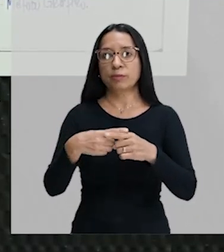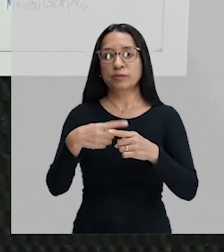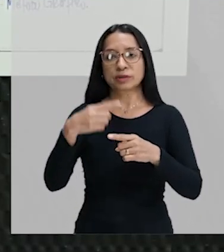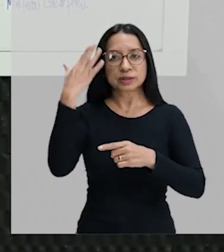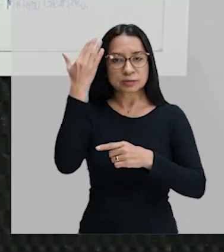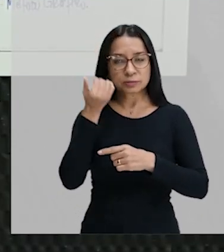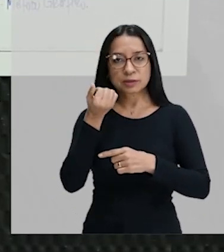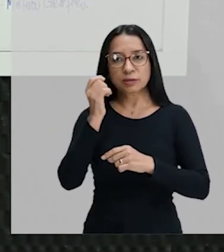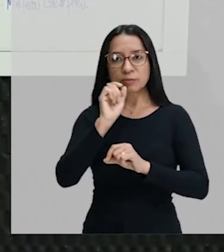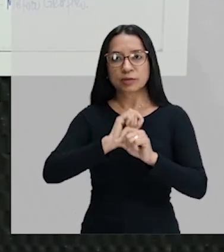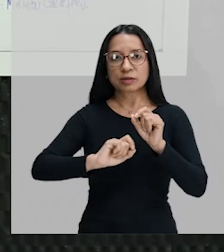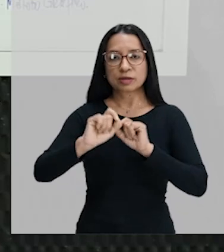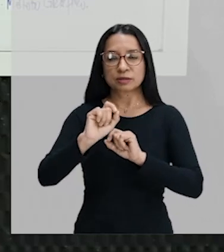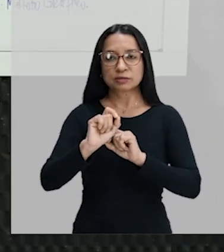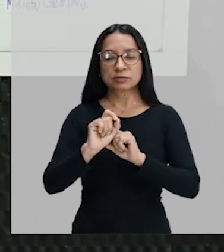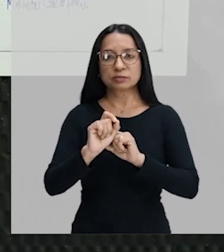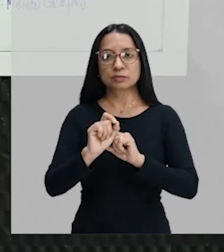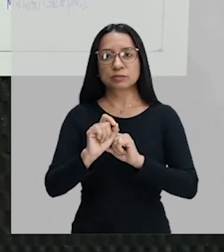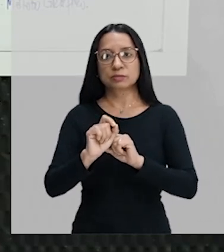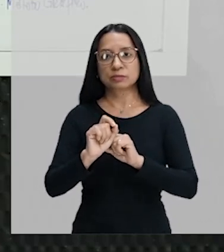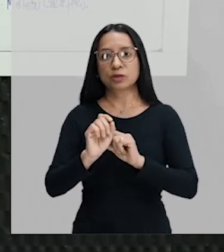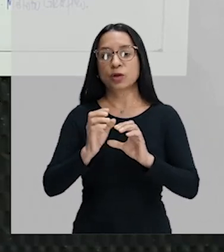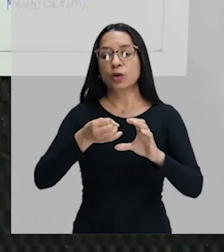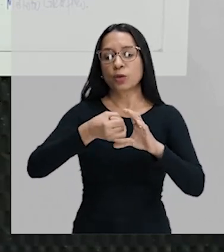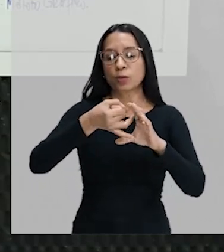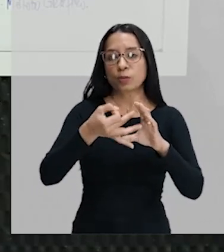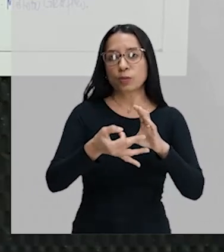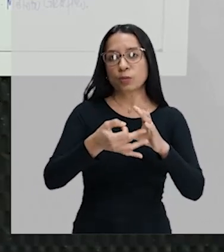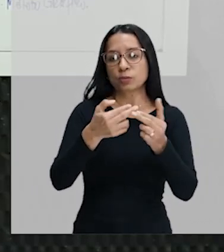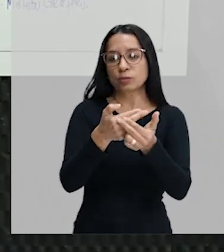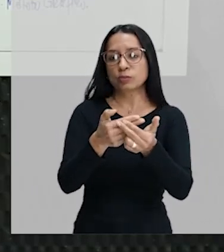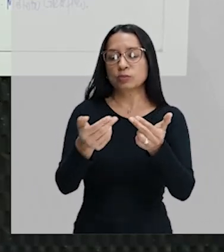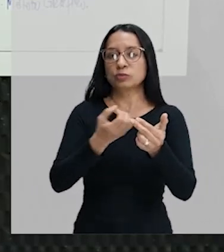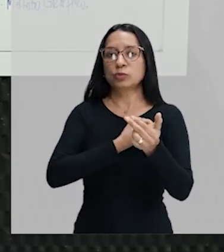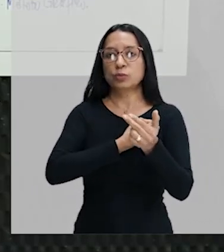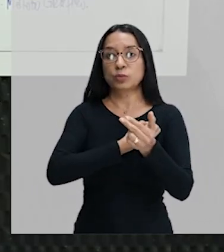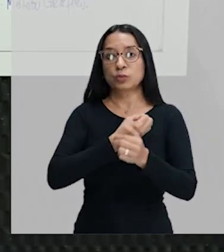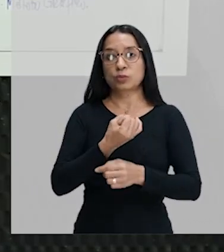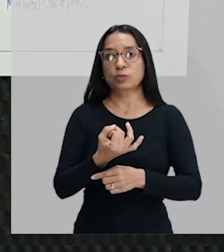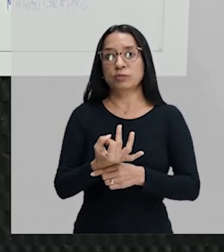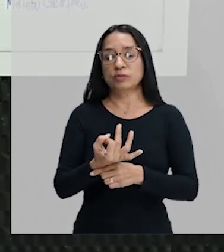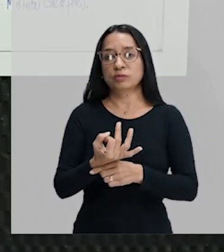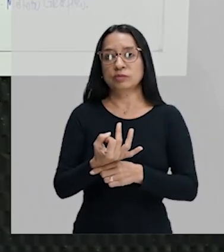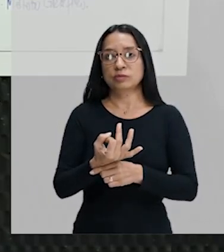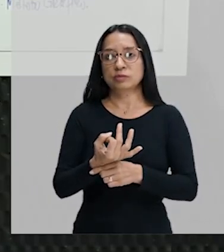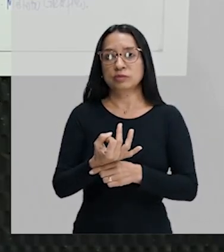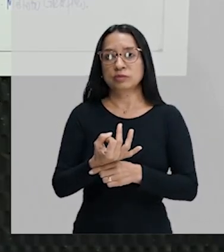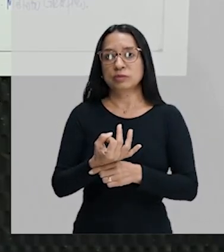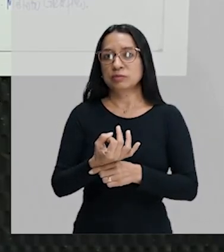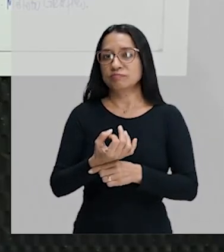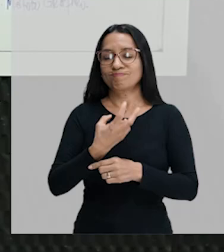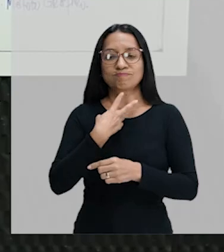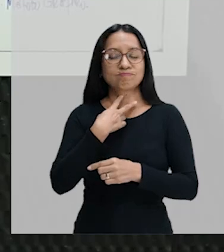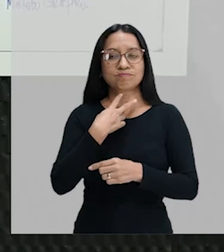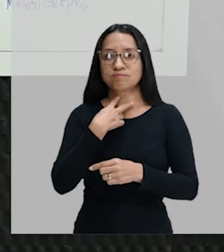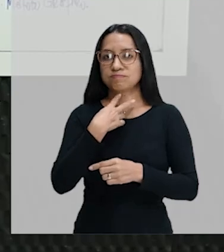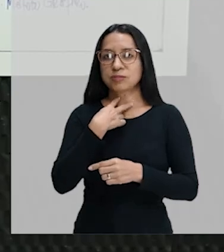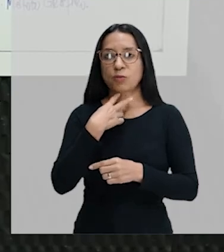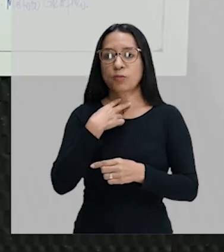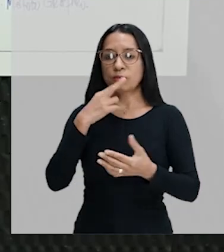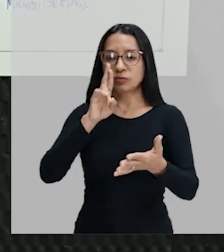já sei que esse conjunto de elementos, ele de forma alguma pode ser